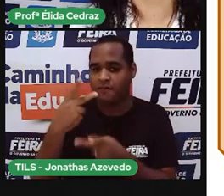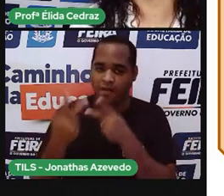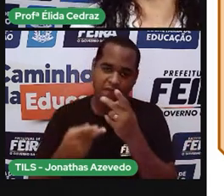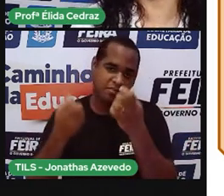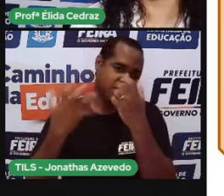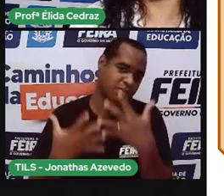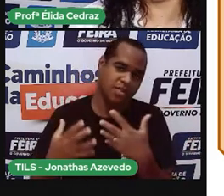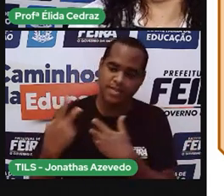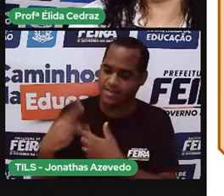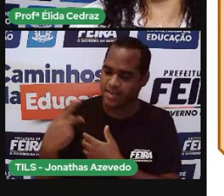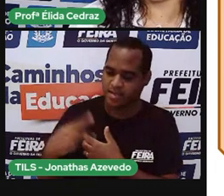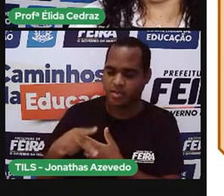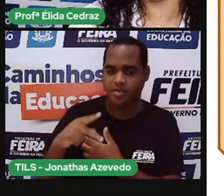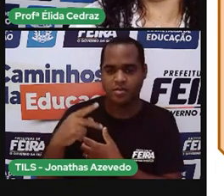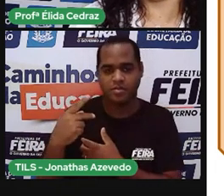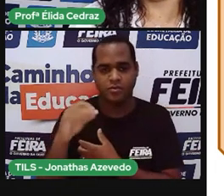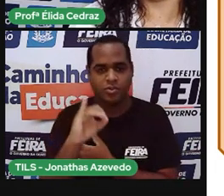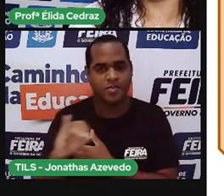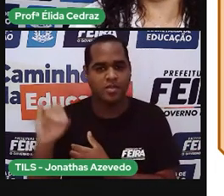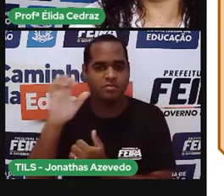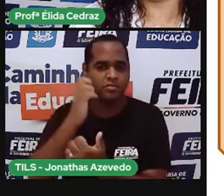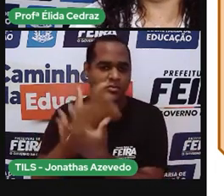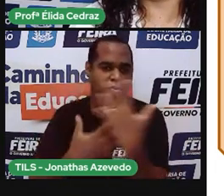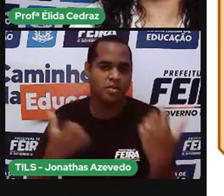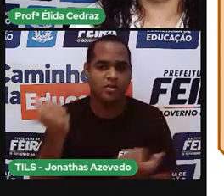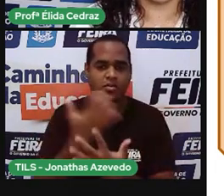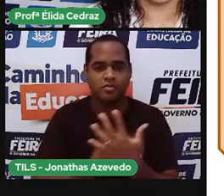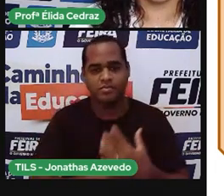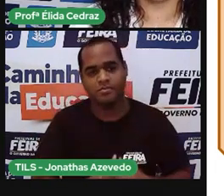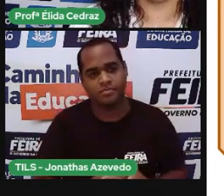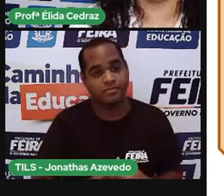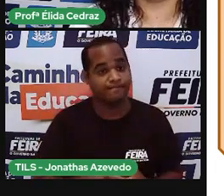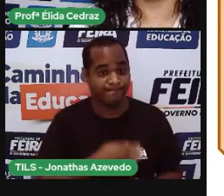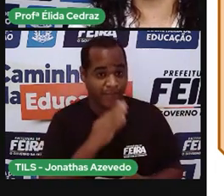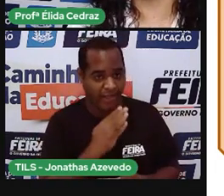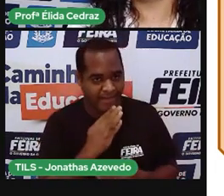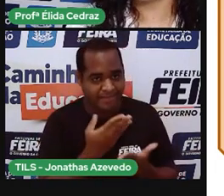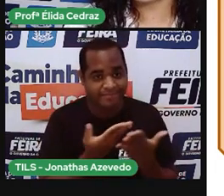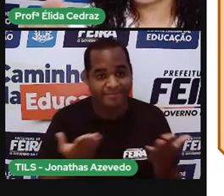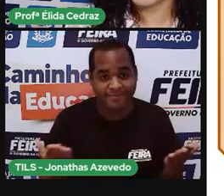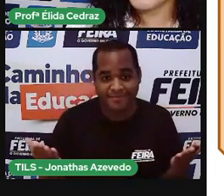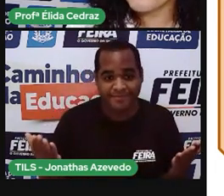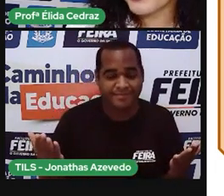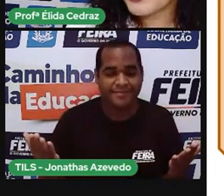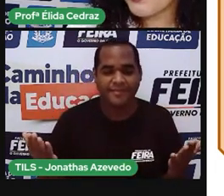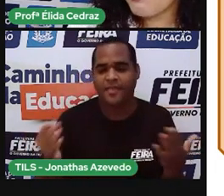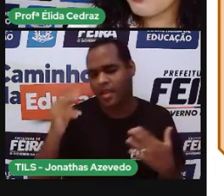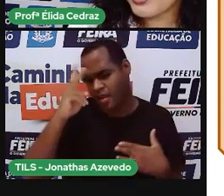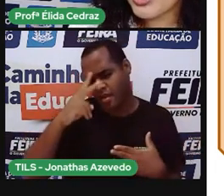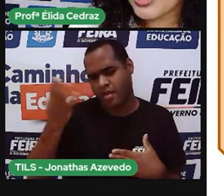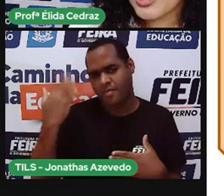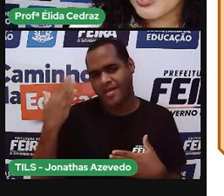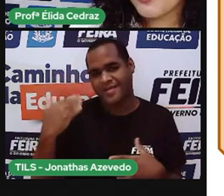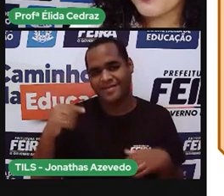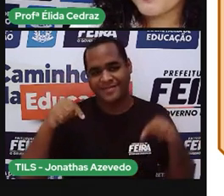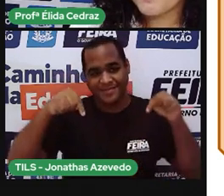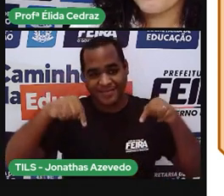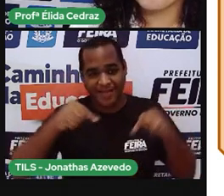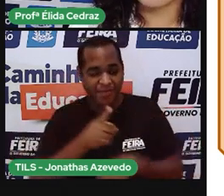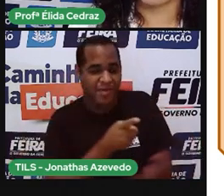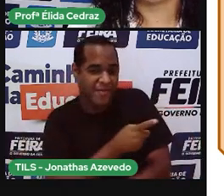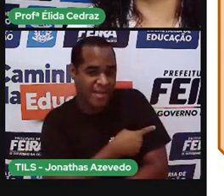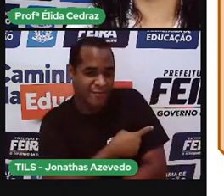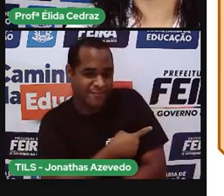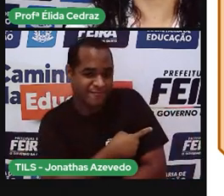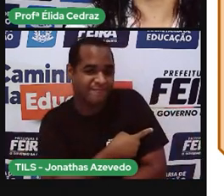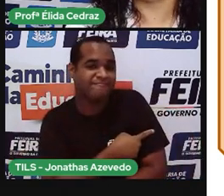que fala sobre instrumentos musicais e vocês conhece desde lá da educação infantil